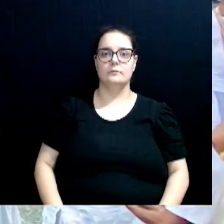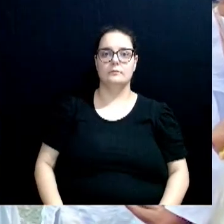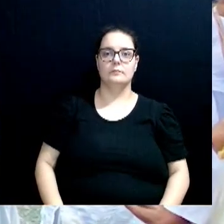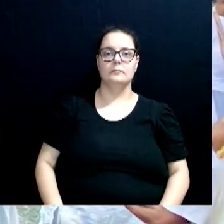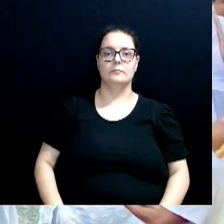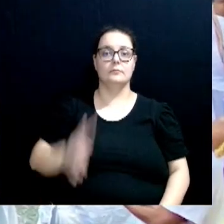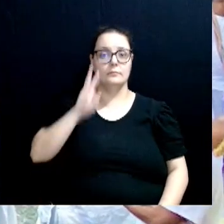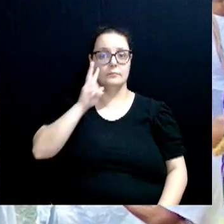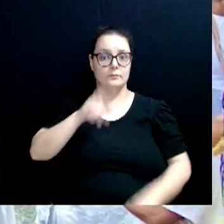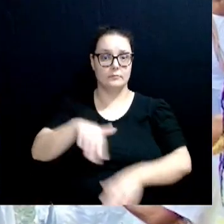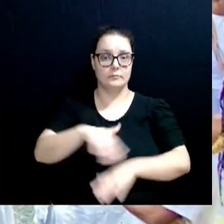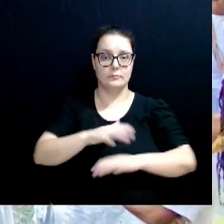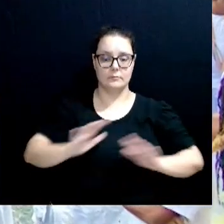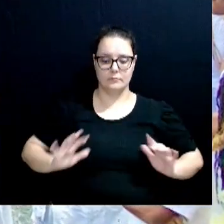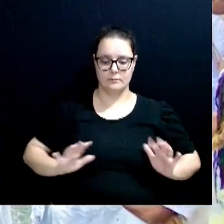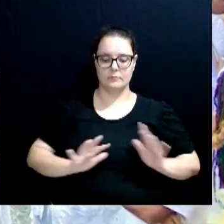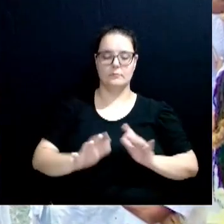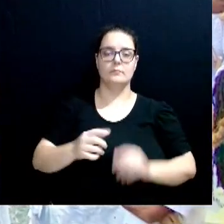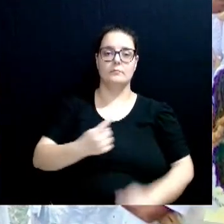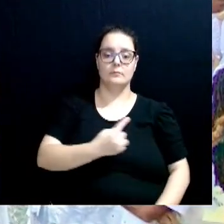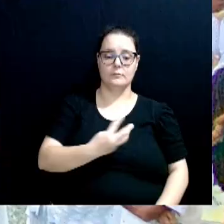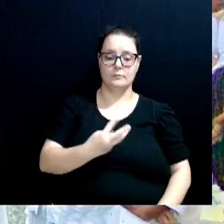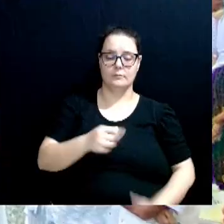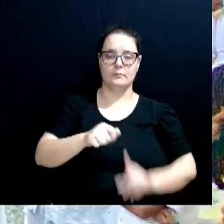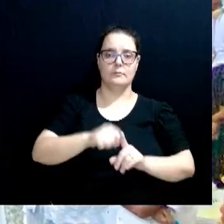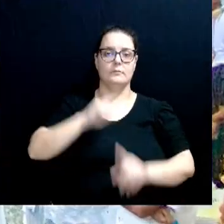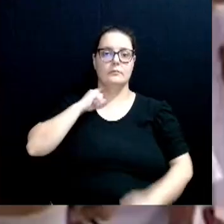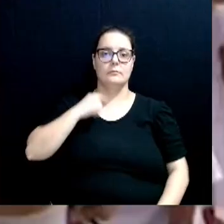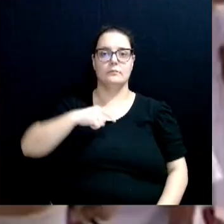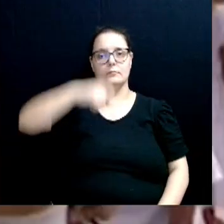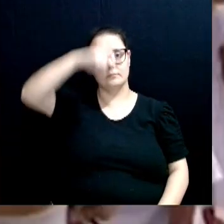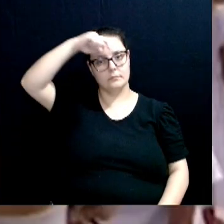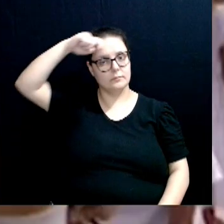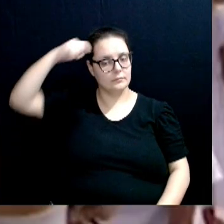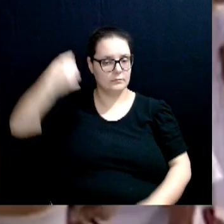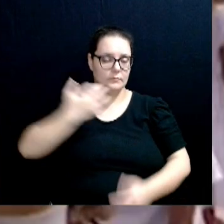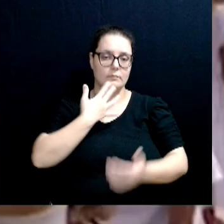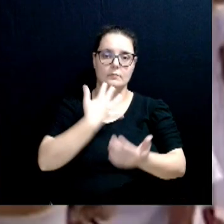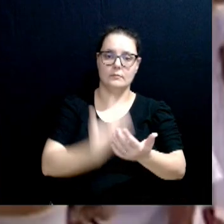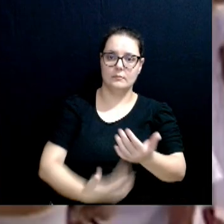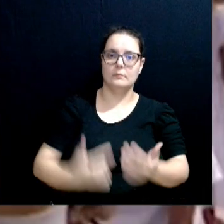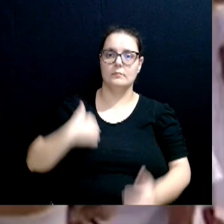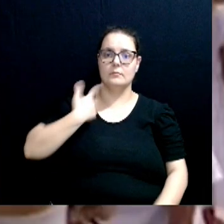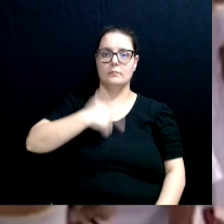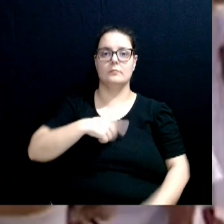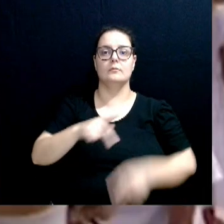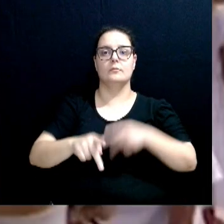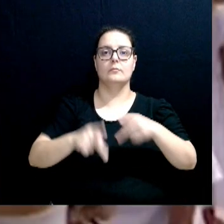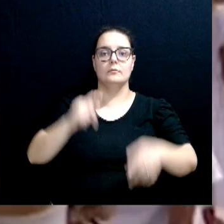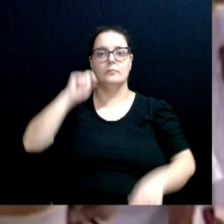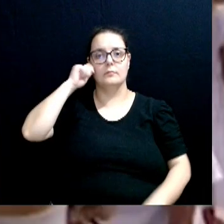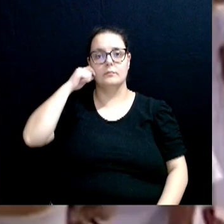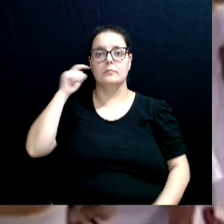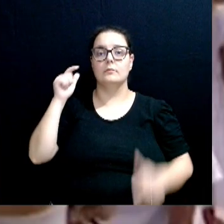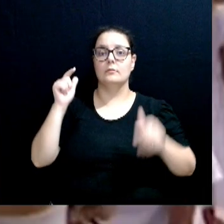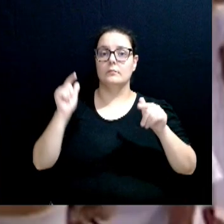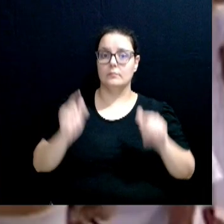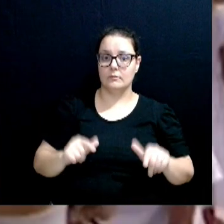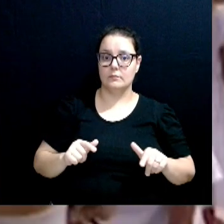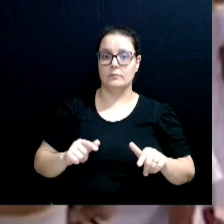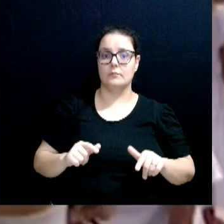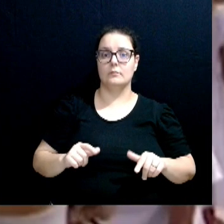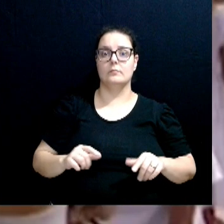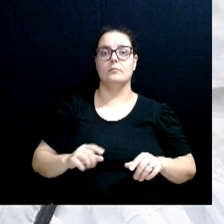a 13 de maio, que ali tem sangue e suor do nosso povo negro. Ali era o local do comércio livre